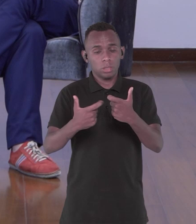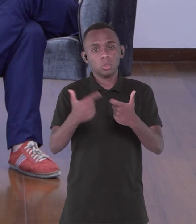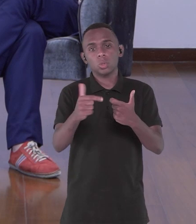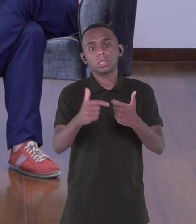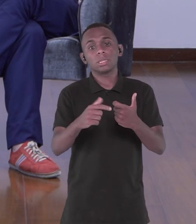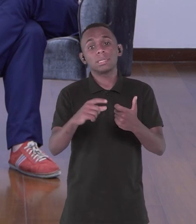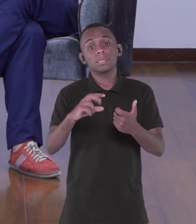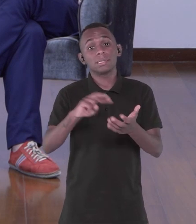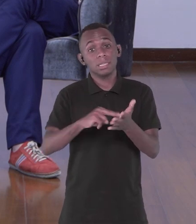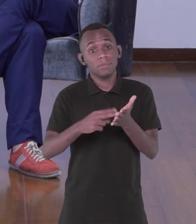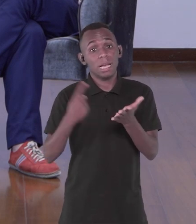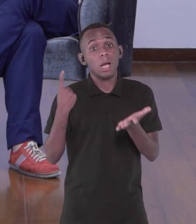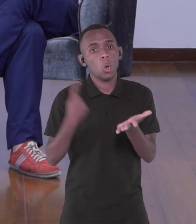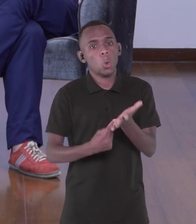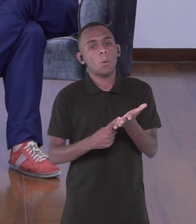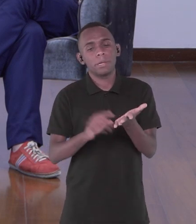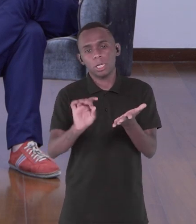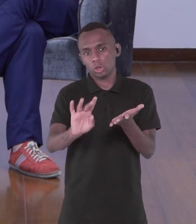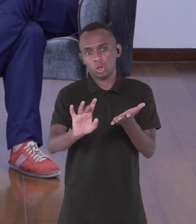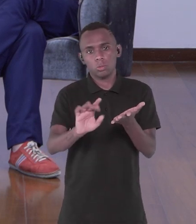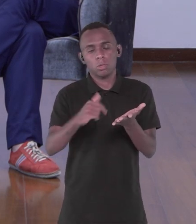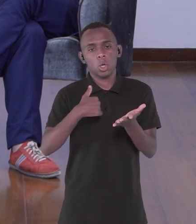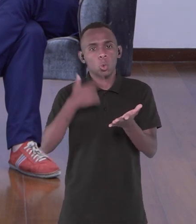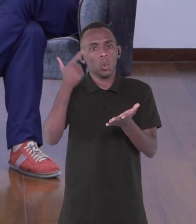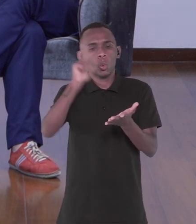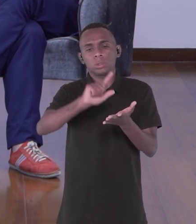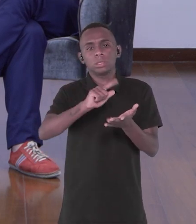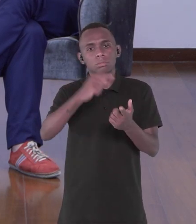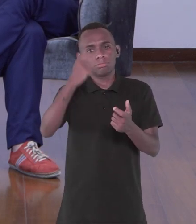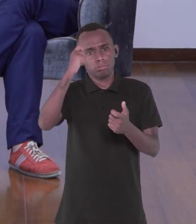acordo. Eu não consigo